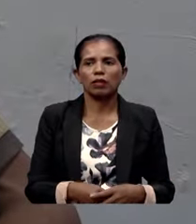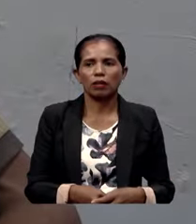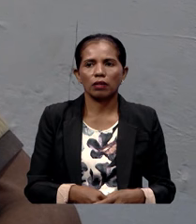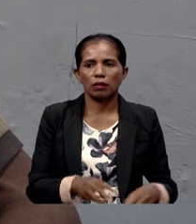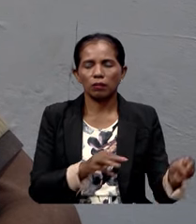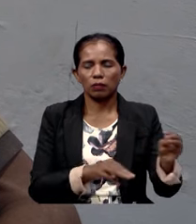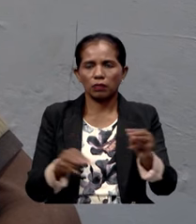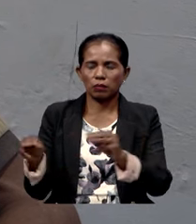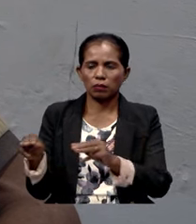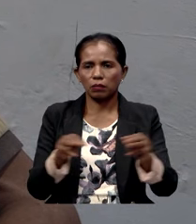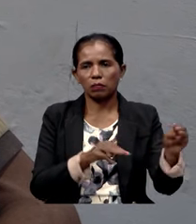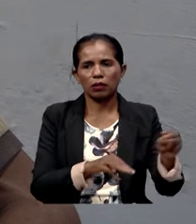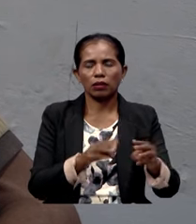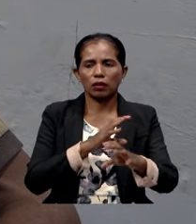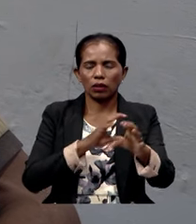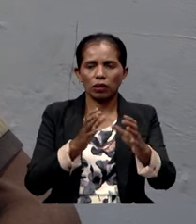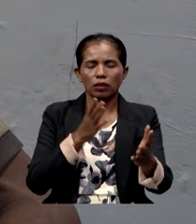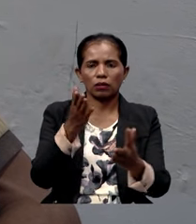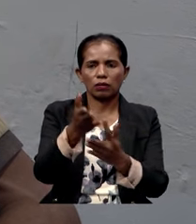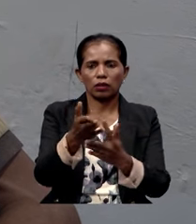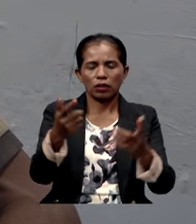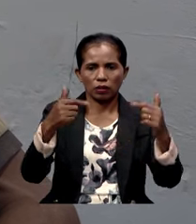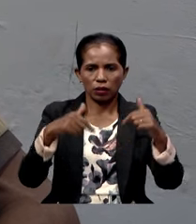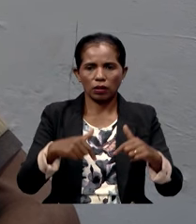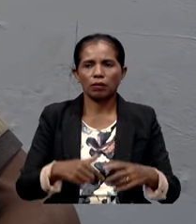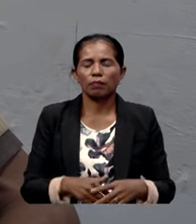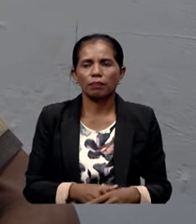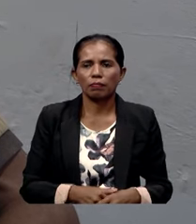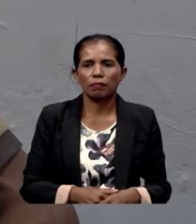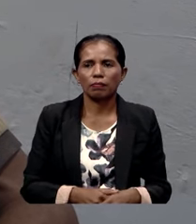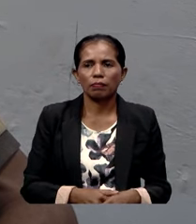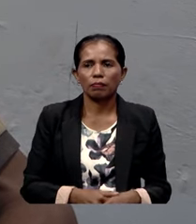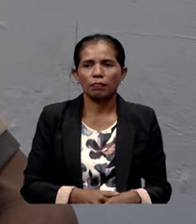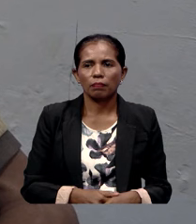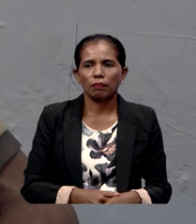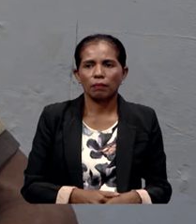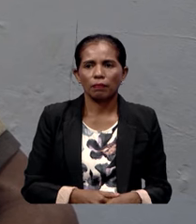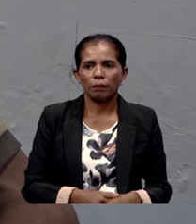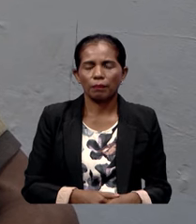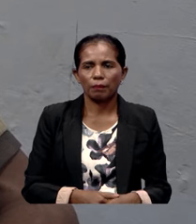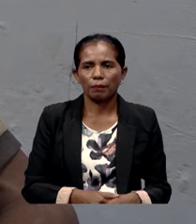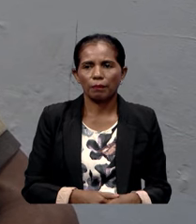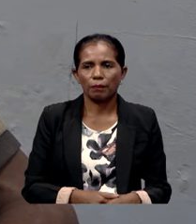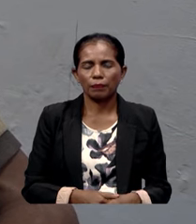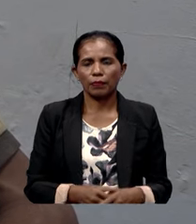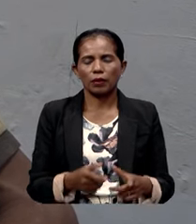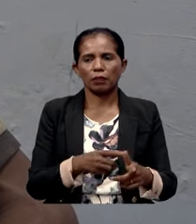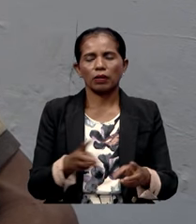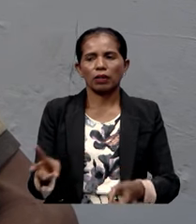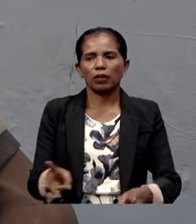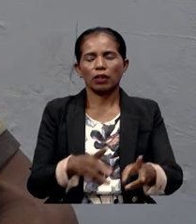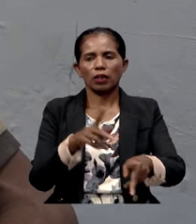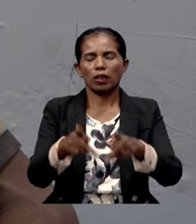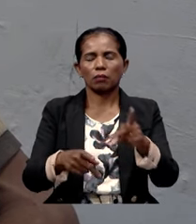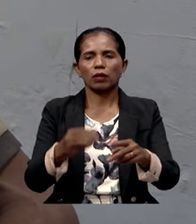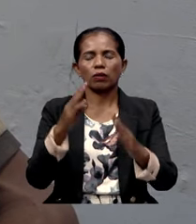movimento careta mor tu sare nega depois dala da comunidade ya